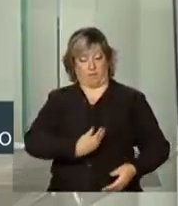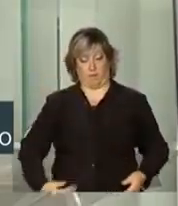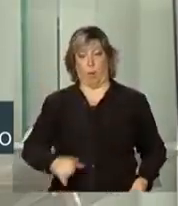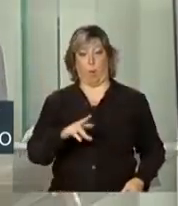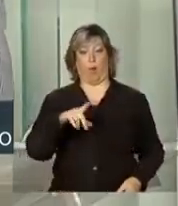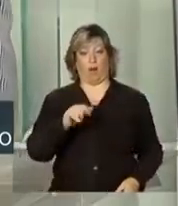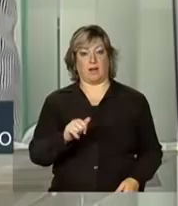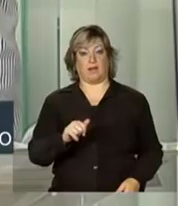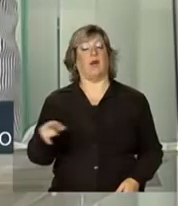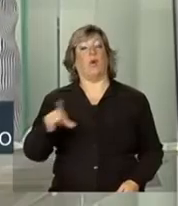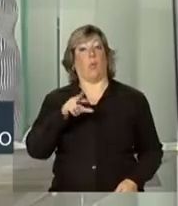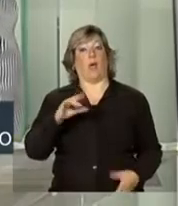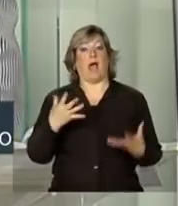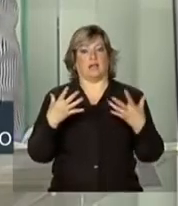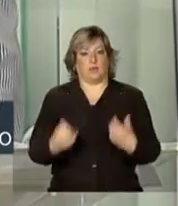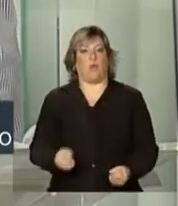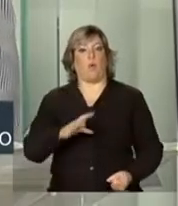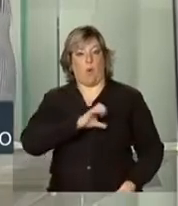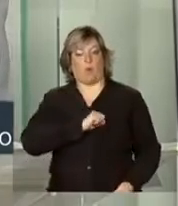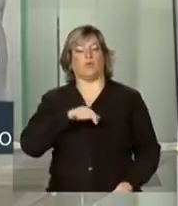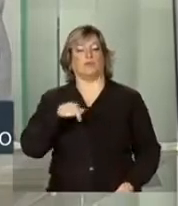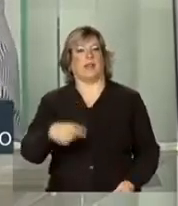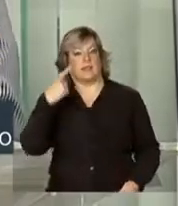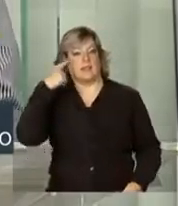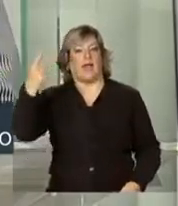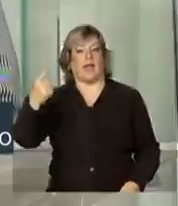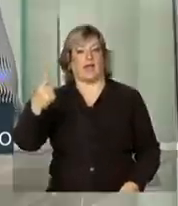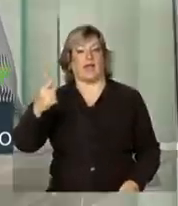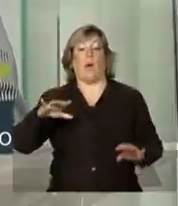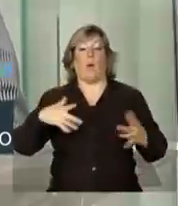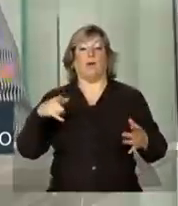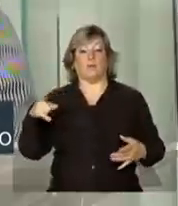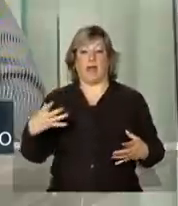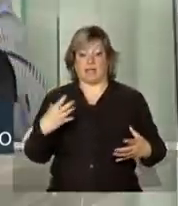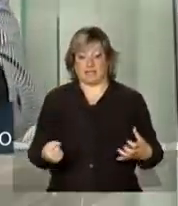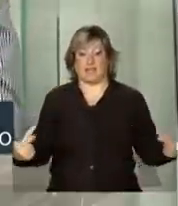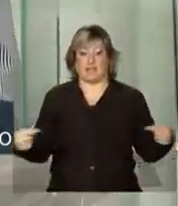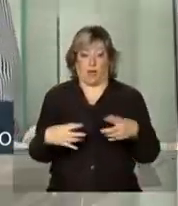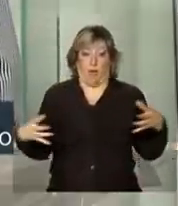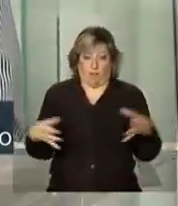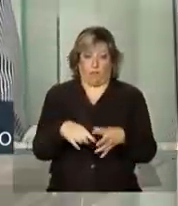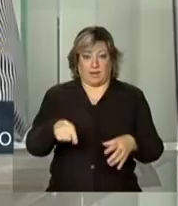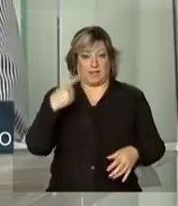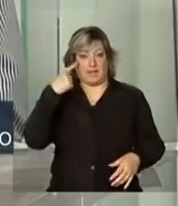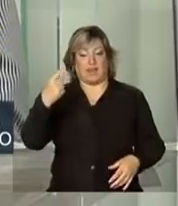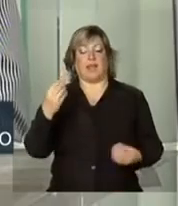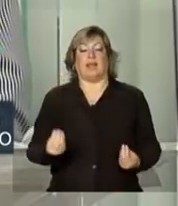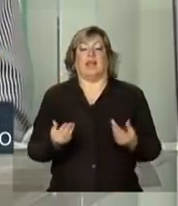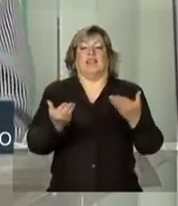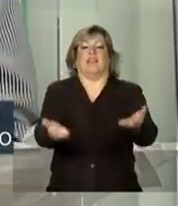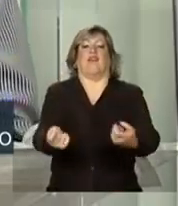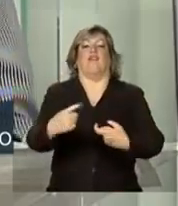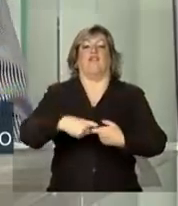ele compra essa ideia. E, ao comprar essa ideia, ele devolve para a população